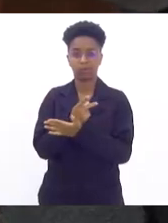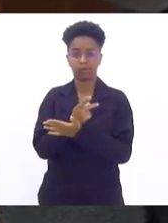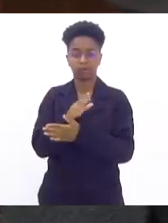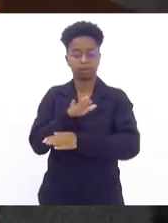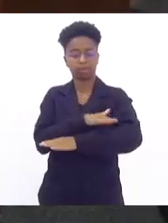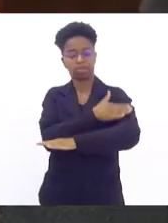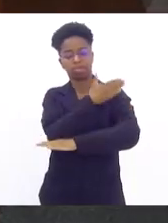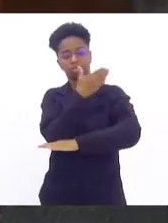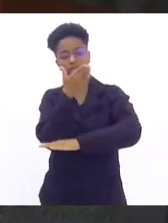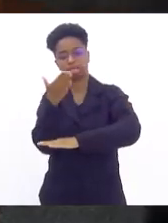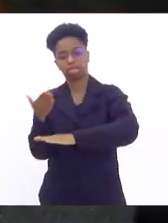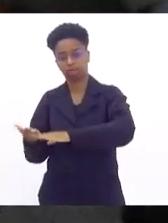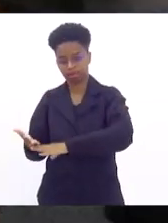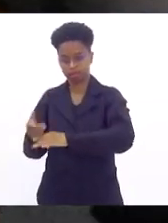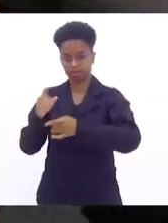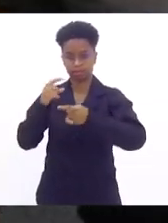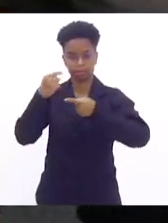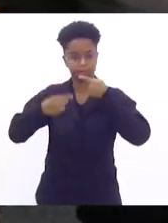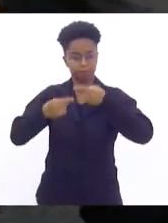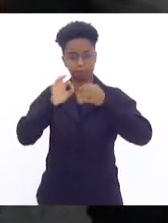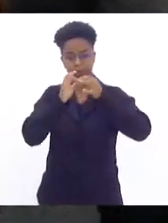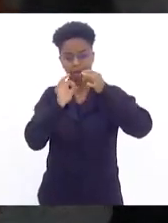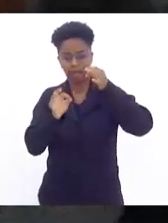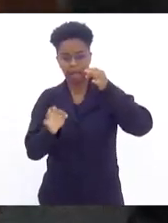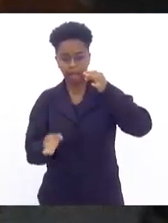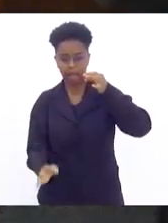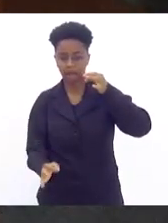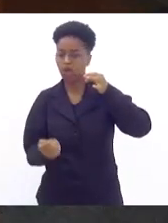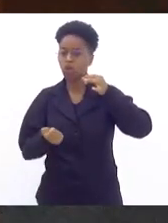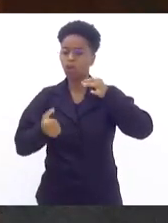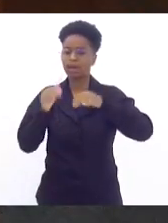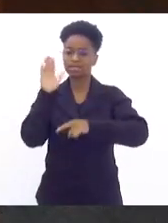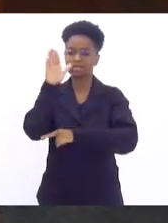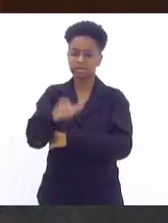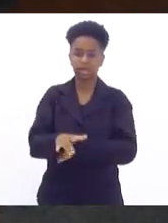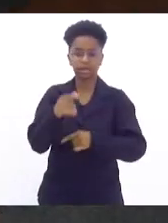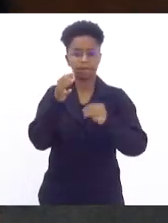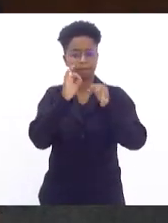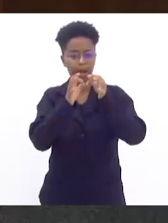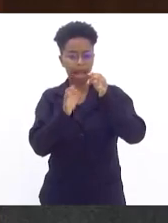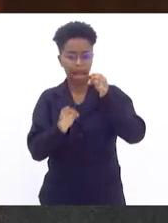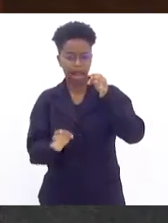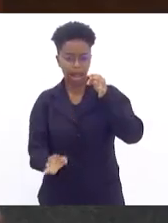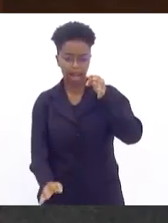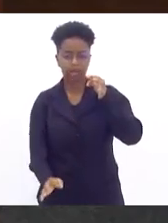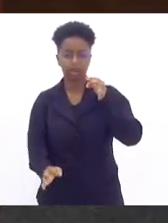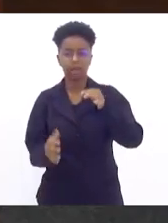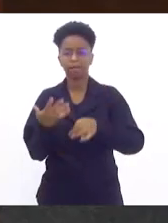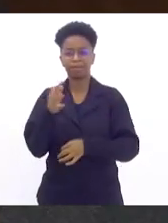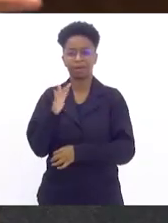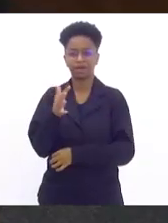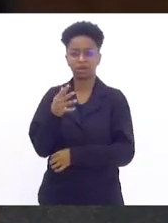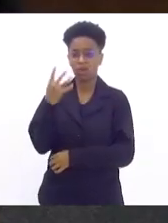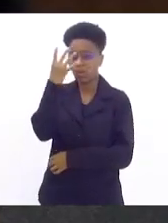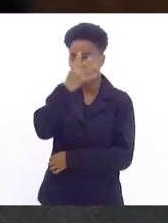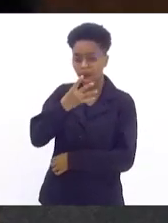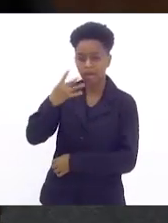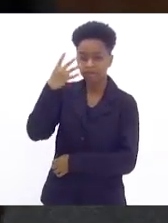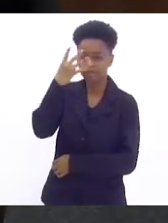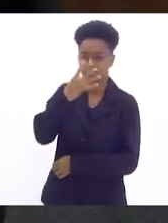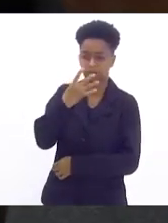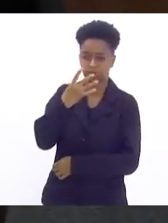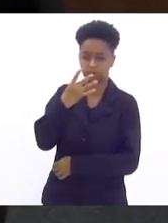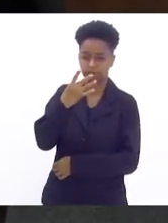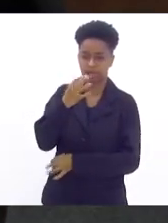inteira entrou aí quase pela tarde uma reunião que durou aproximadamente cerca de 4 horas